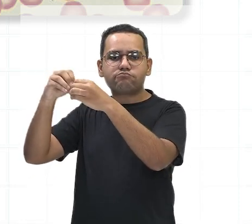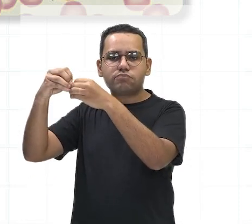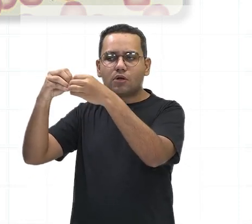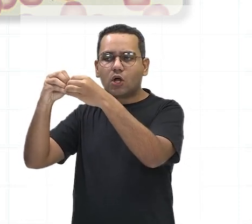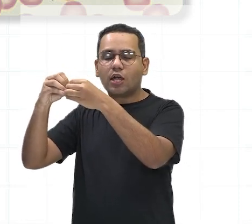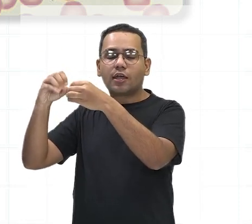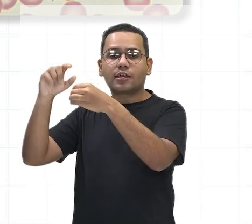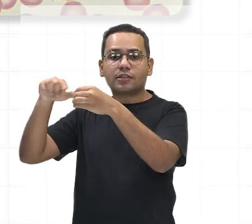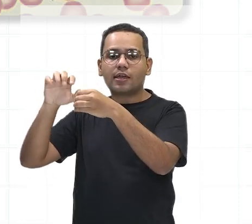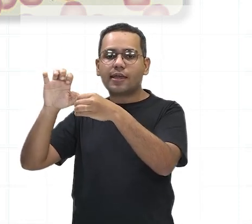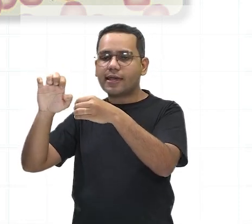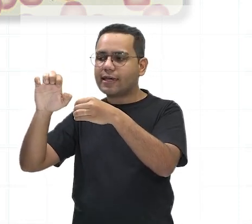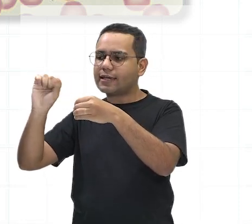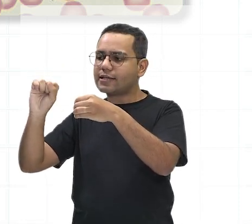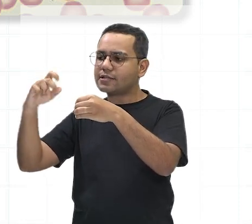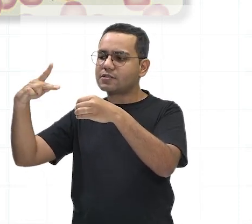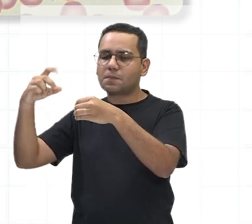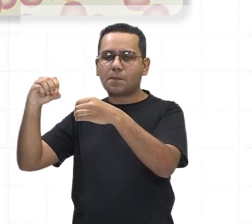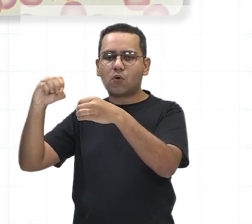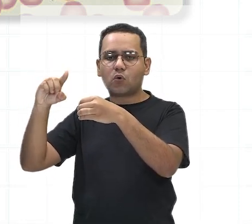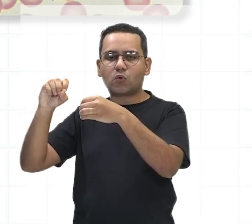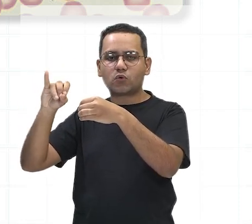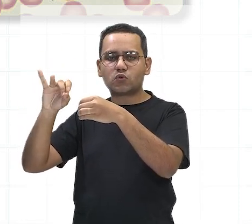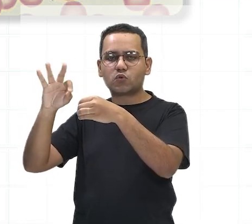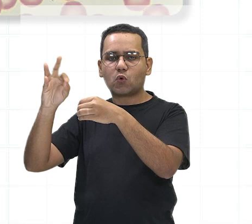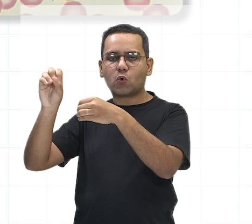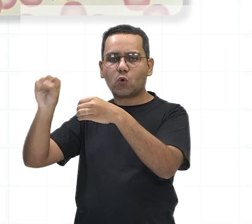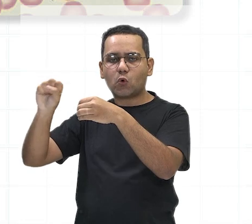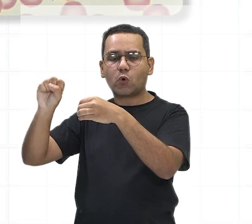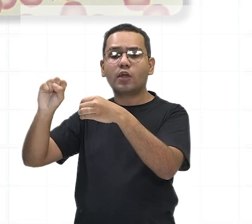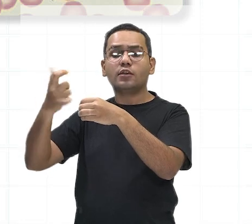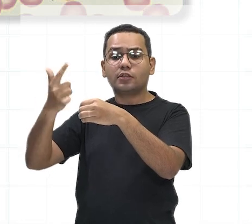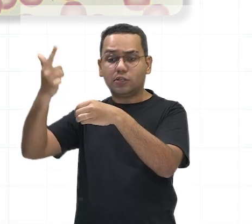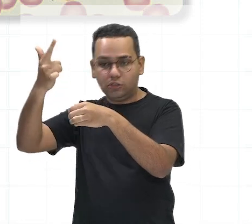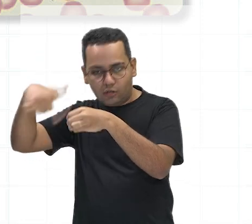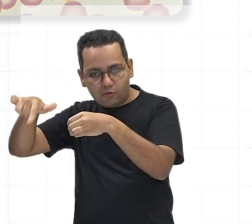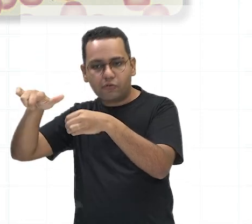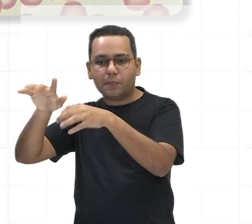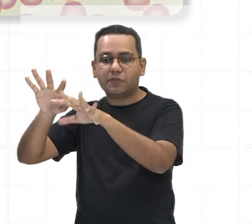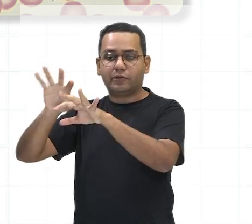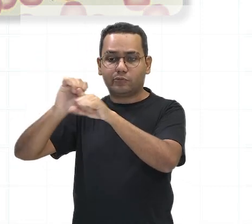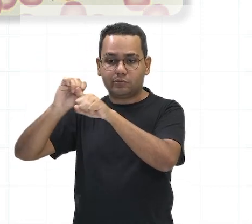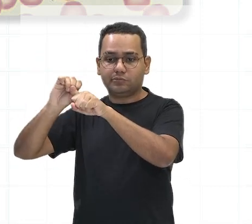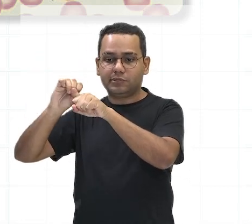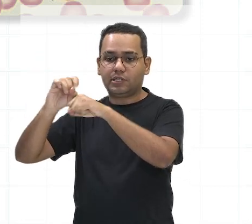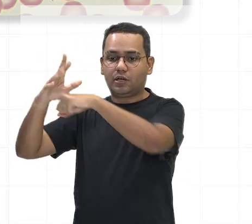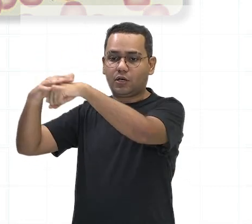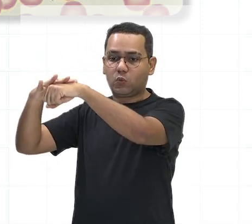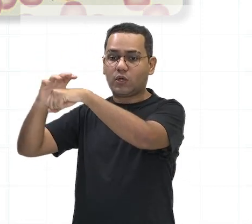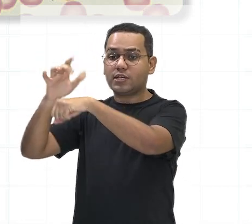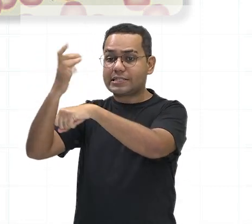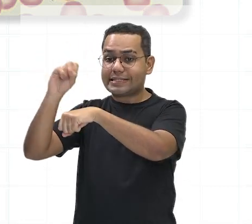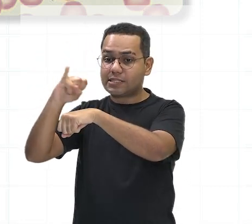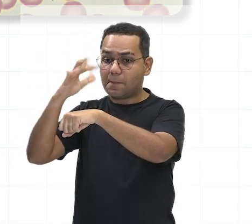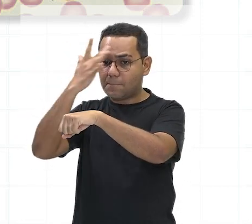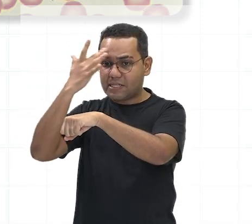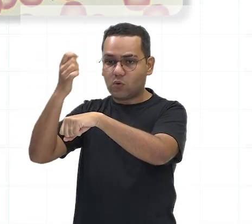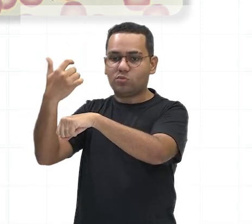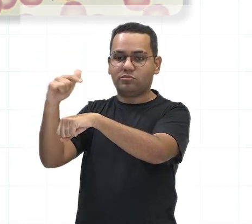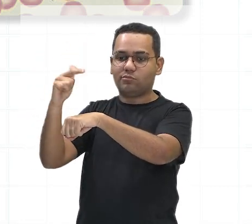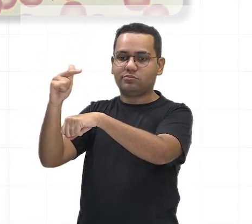sexuadas formam esporozoítos, né, que contaminarão uma nova pessoa quando ela for picada, né? Então a gente vai